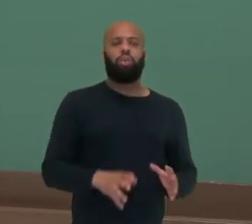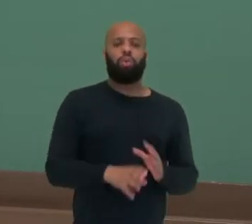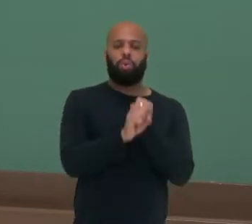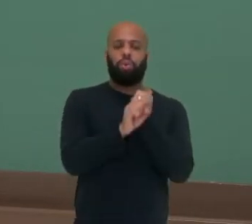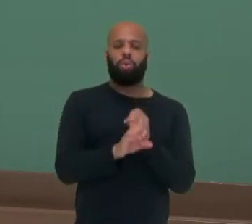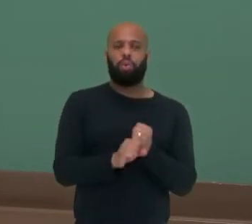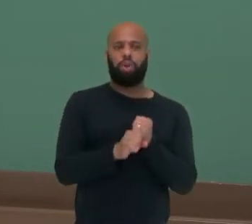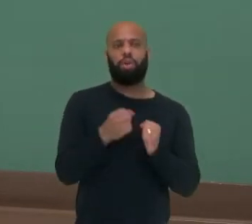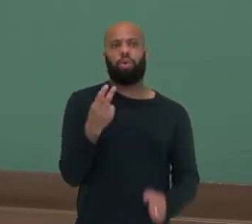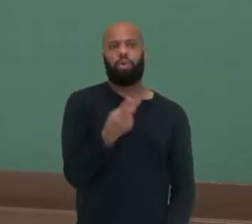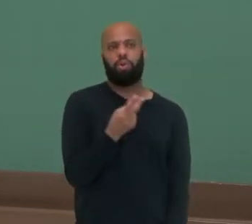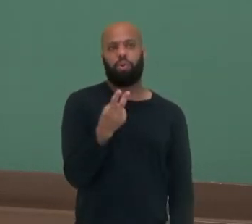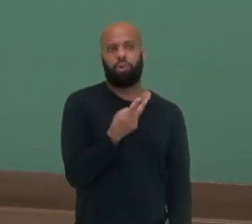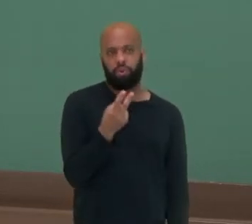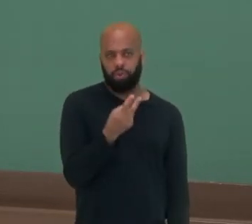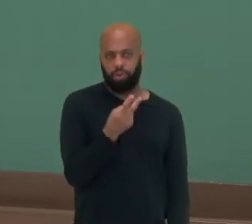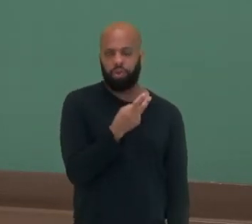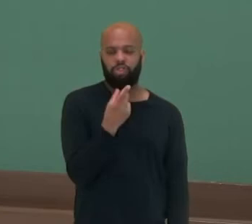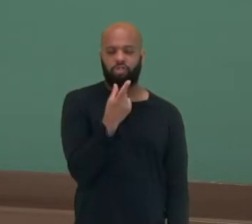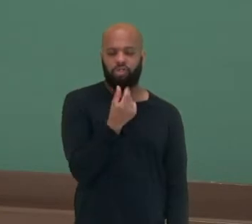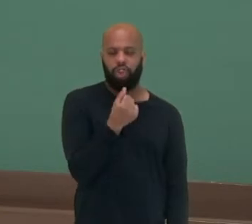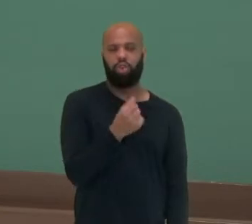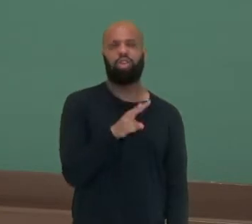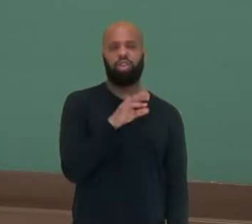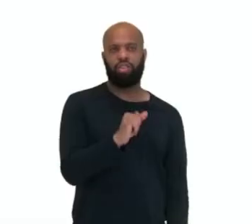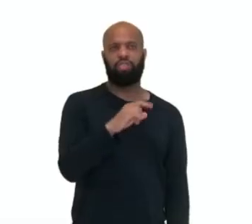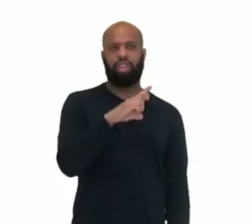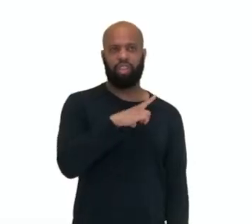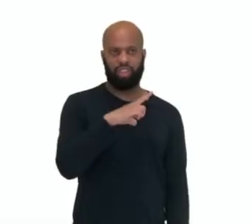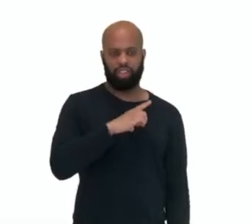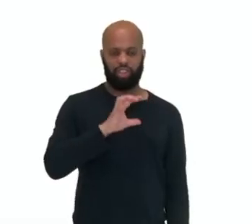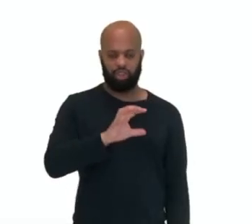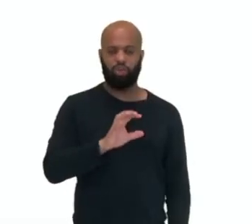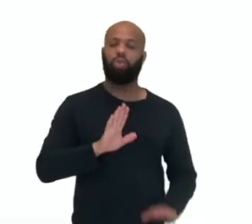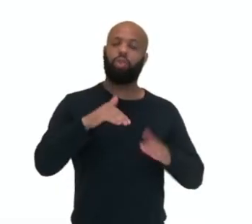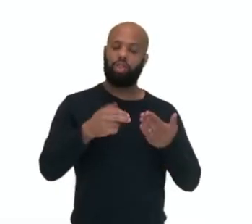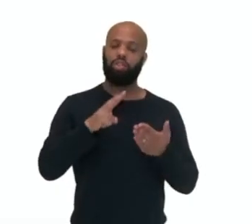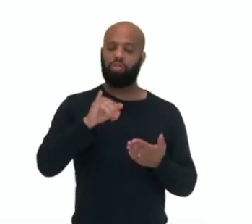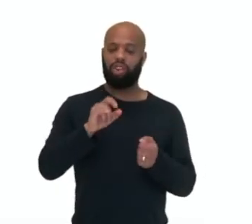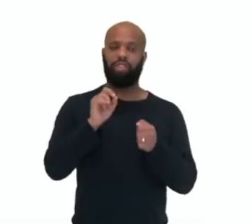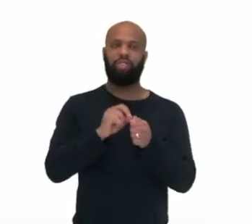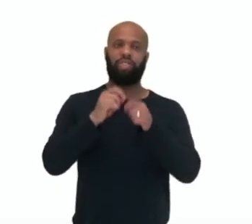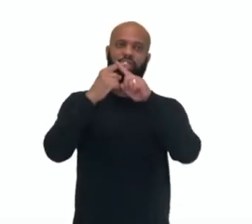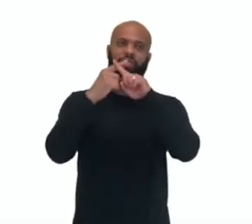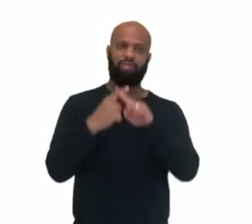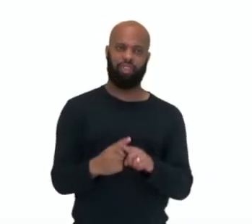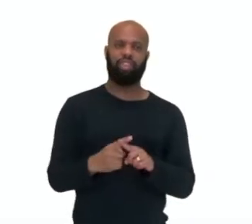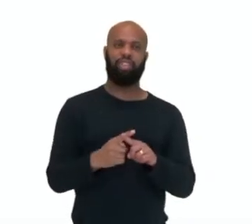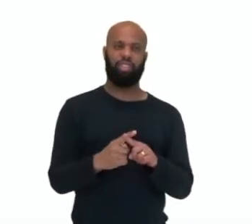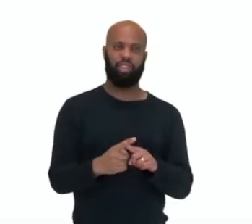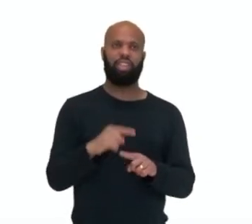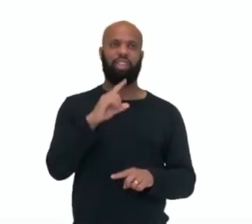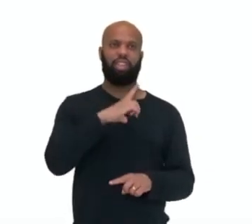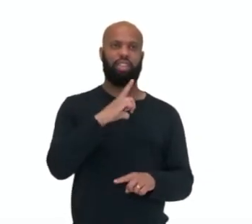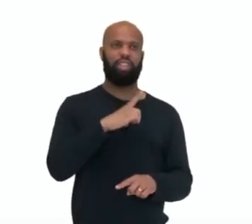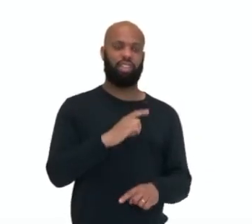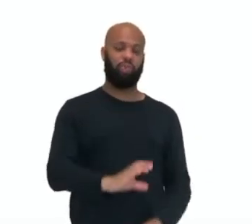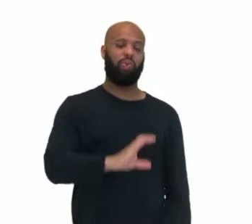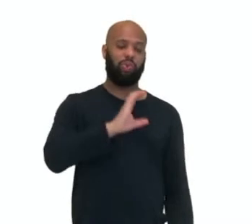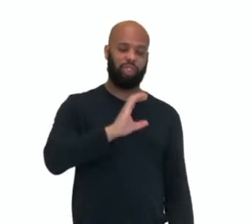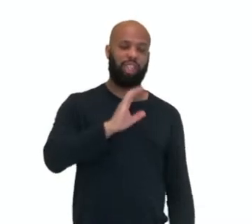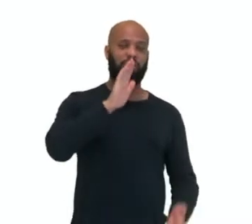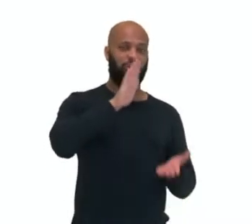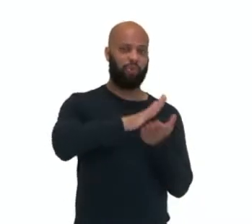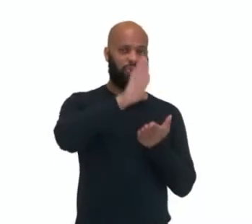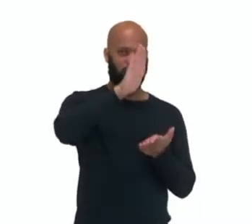dos dois valores que vai compor lá, e eu vou multiplicar o C, que seria o custo,